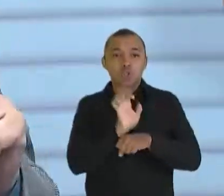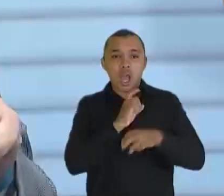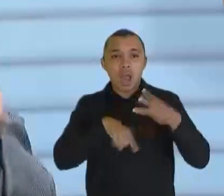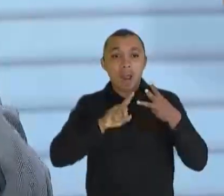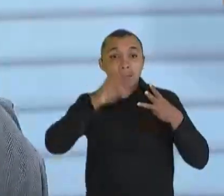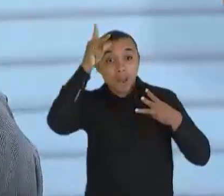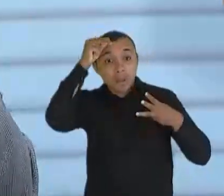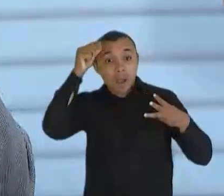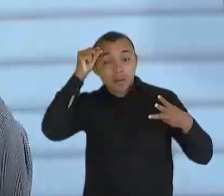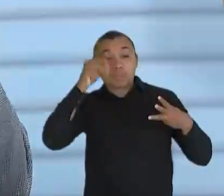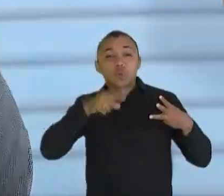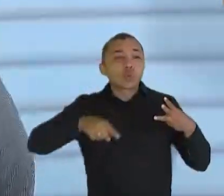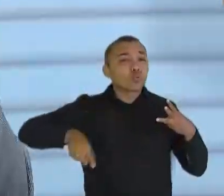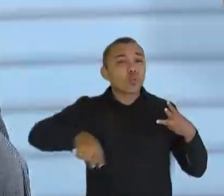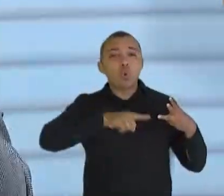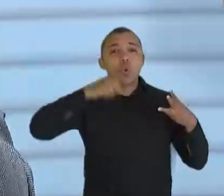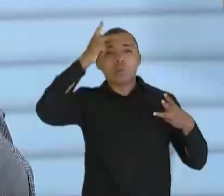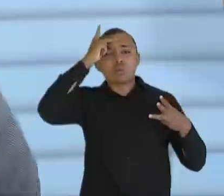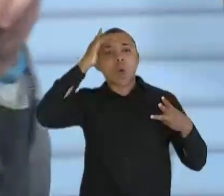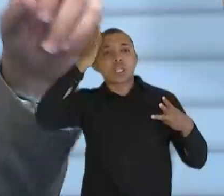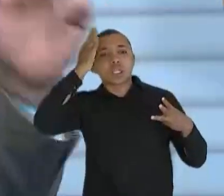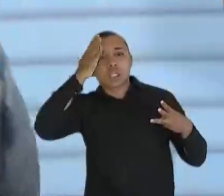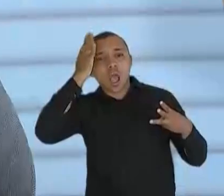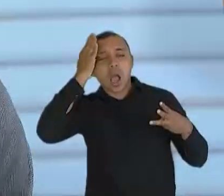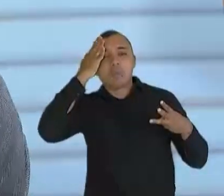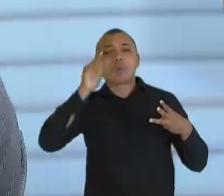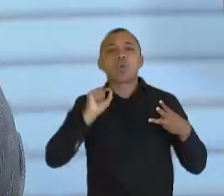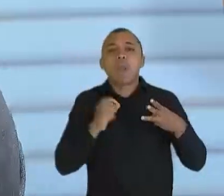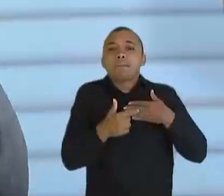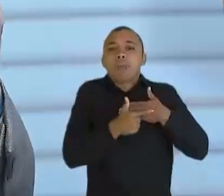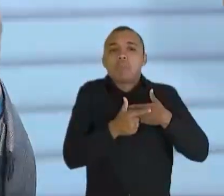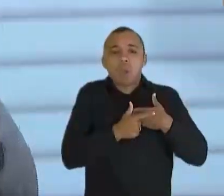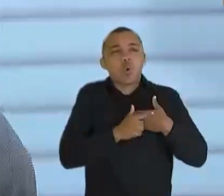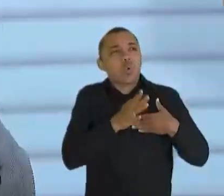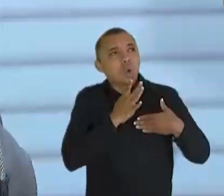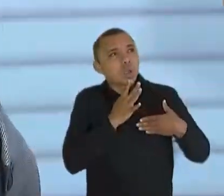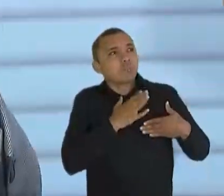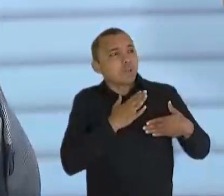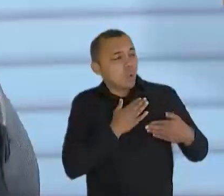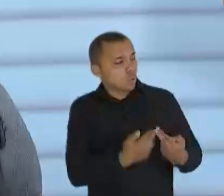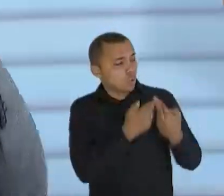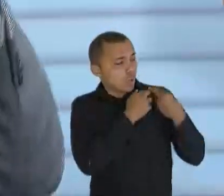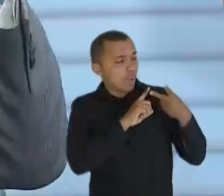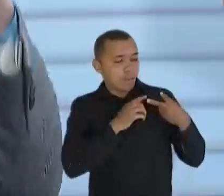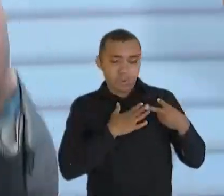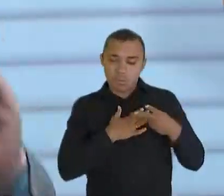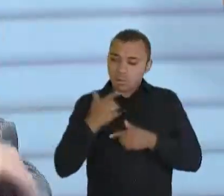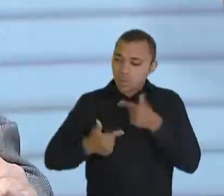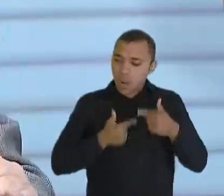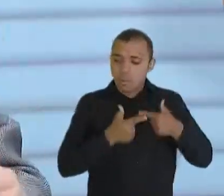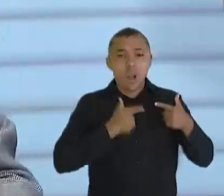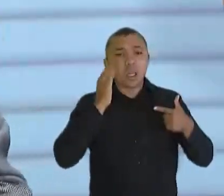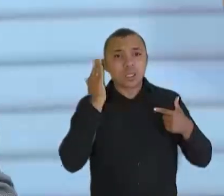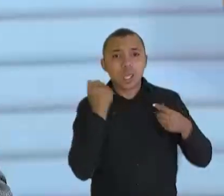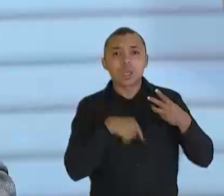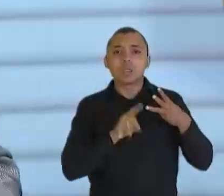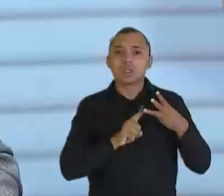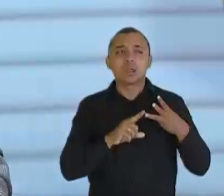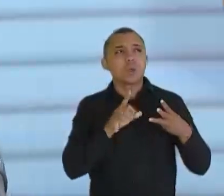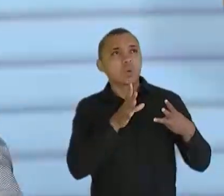na lei, né, qual é o seu papel, qual é a sua tarefa, a sua atribuição, com cadeia de